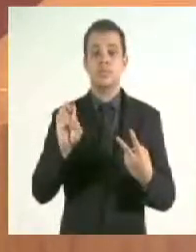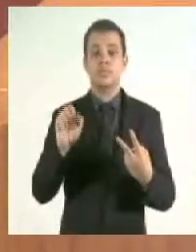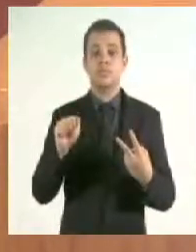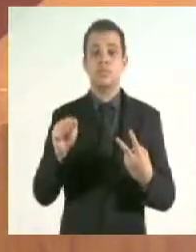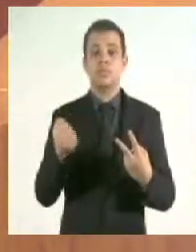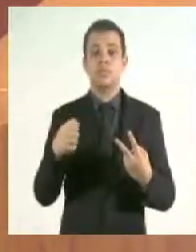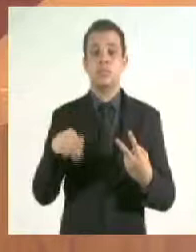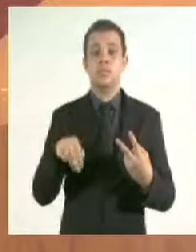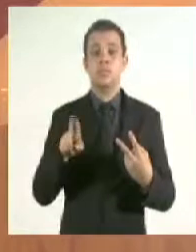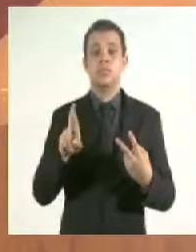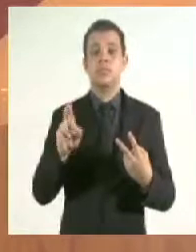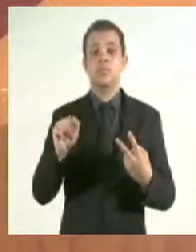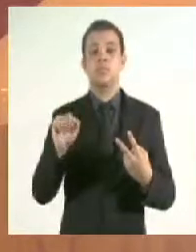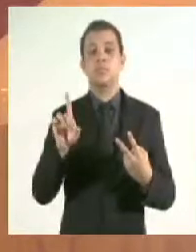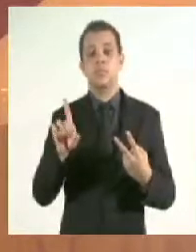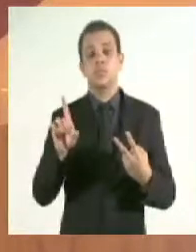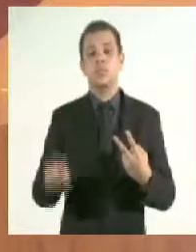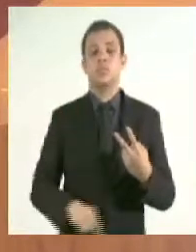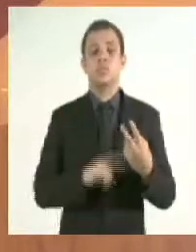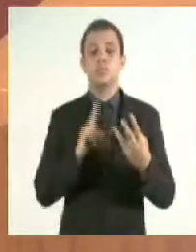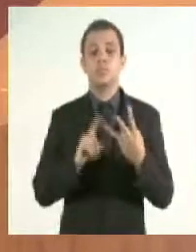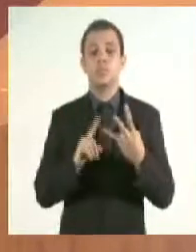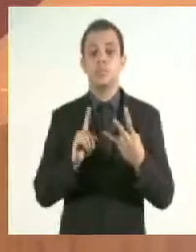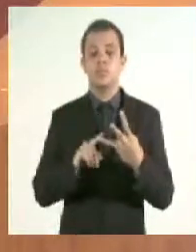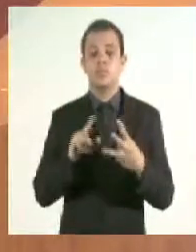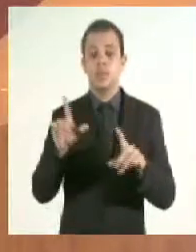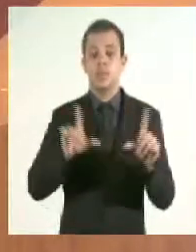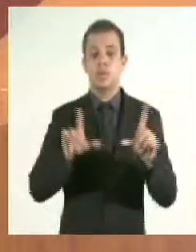Mirante de Comunicação. Ou seja,